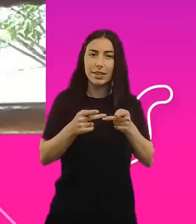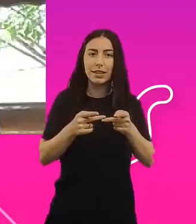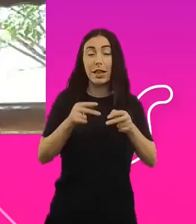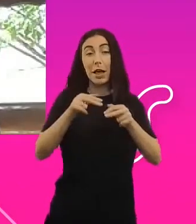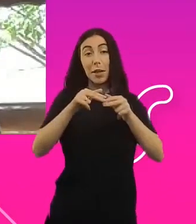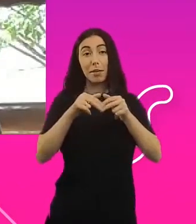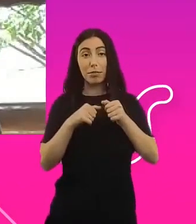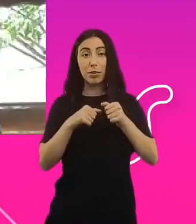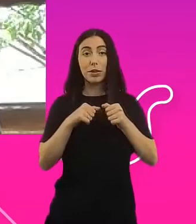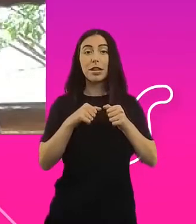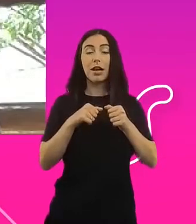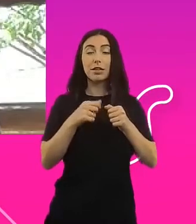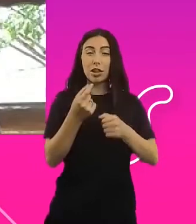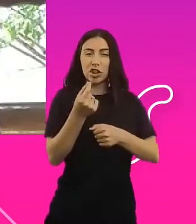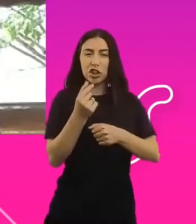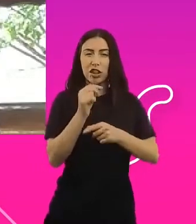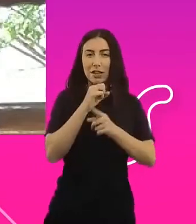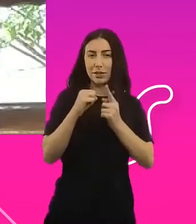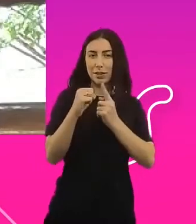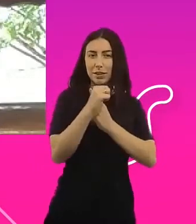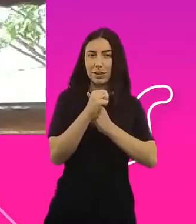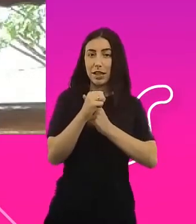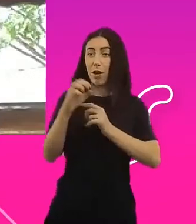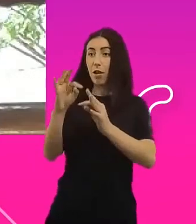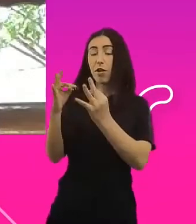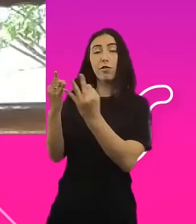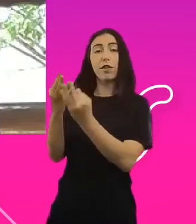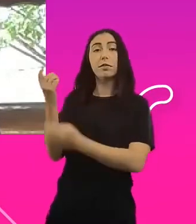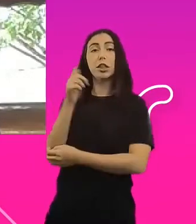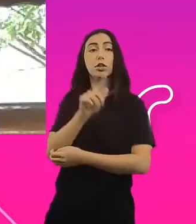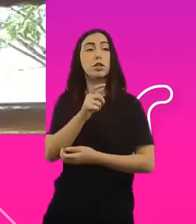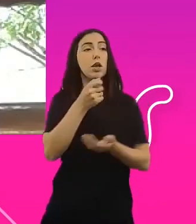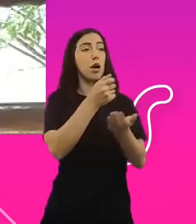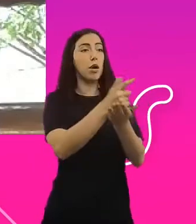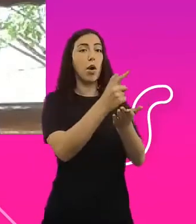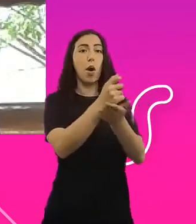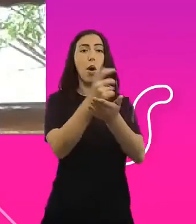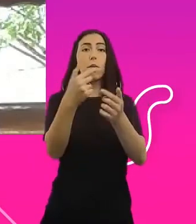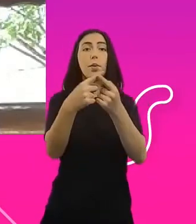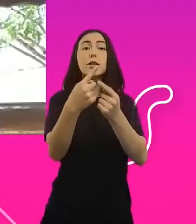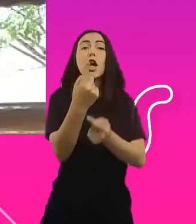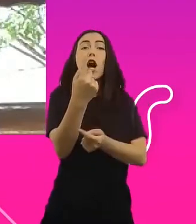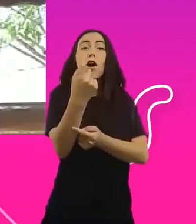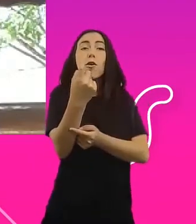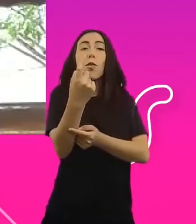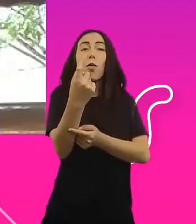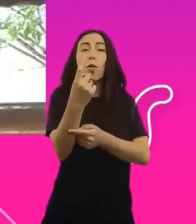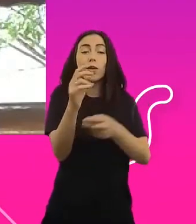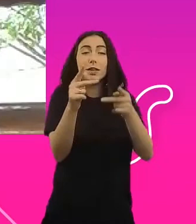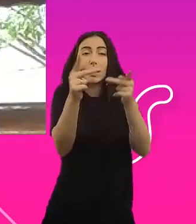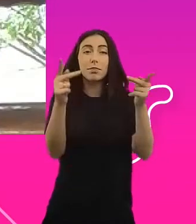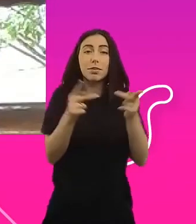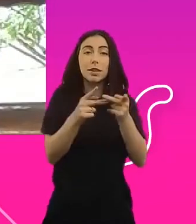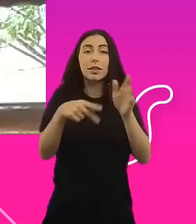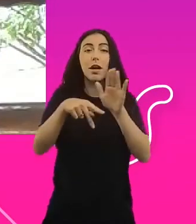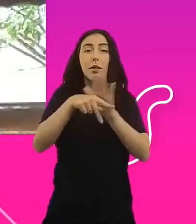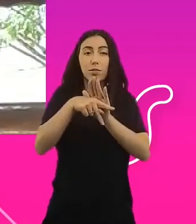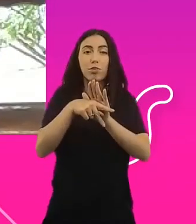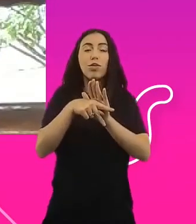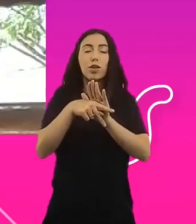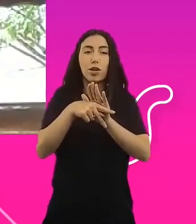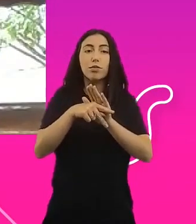famílias começaram a comprar, porque ela era a única pizza ali disponível também naquela comunidade, né? e agora o sonho dela é abrir